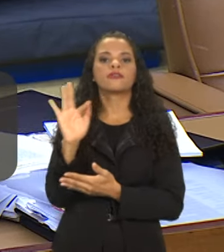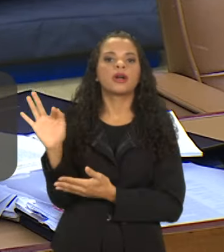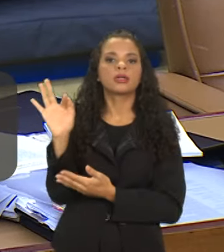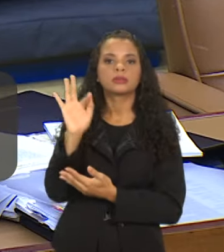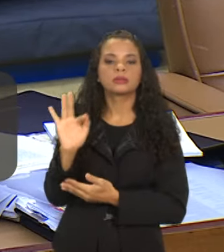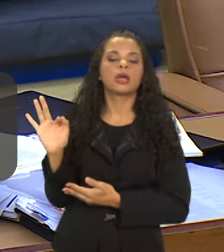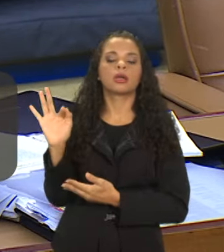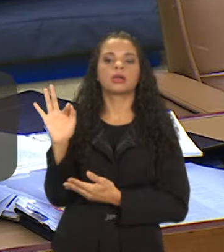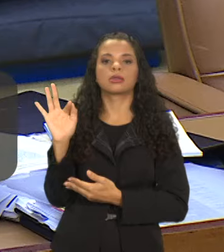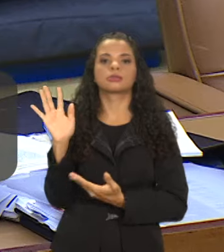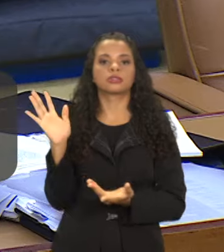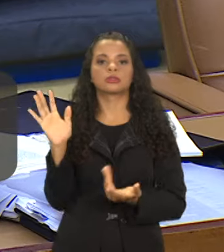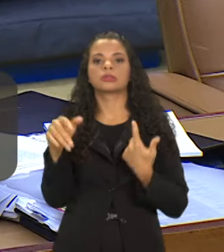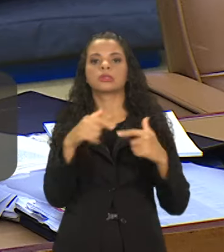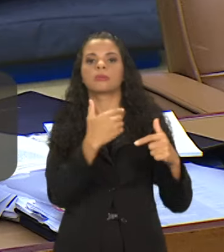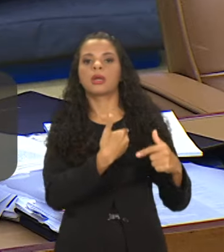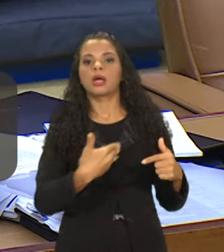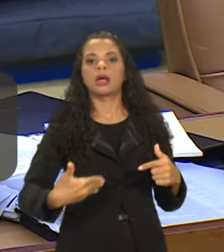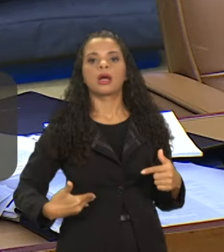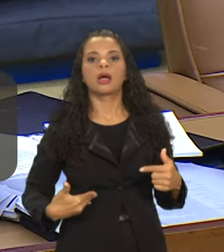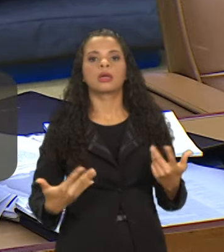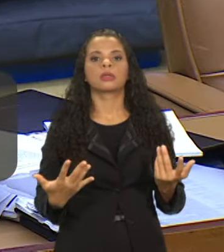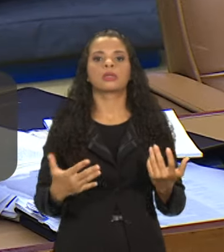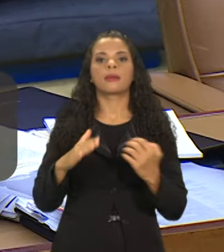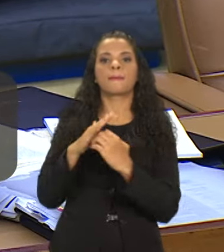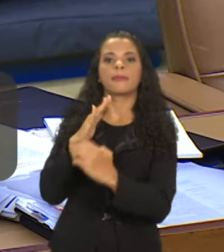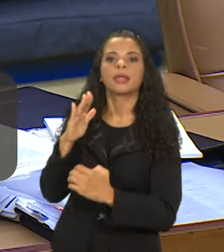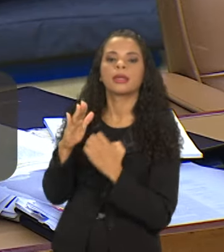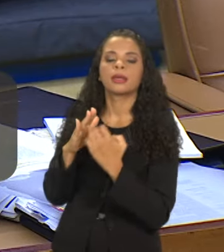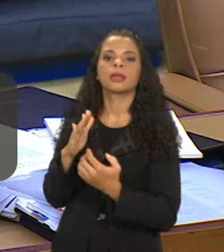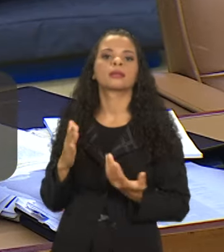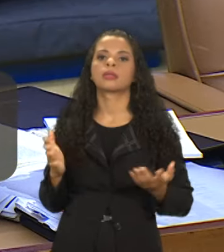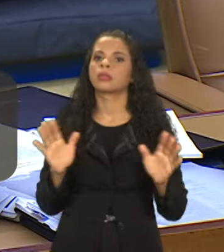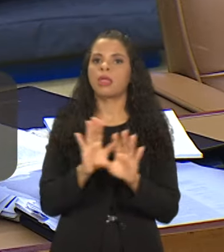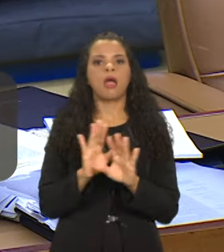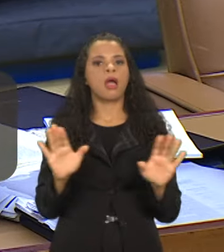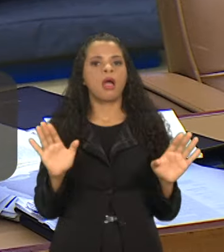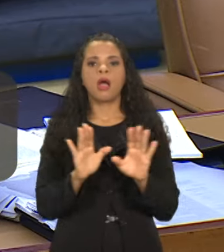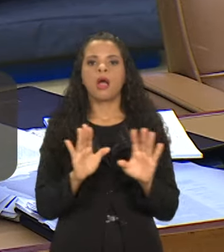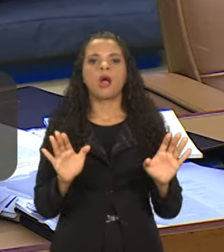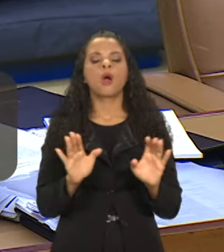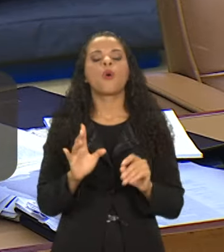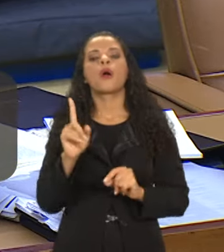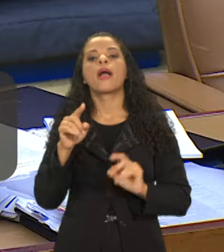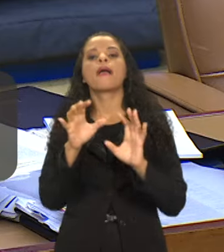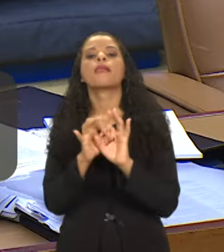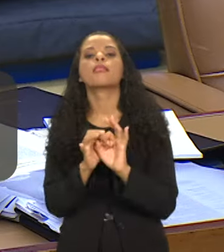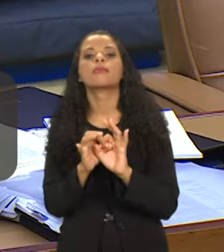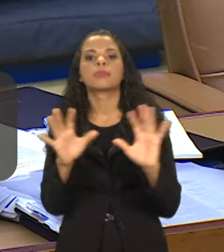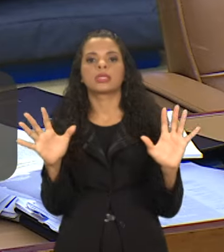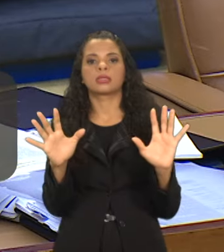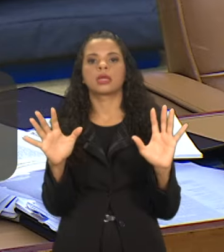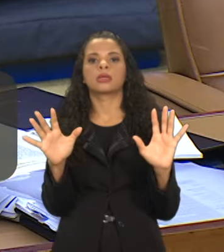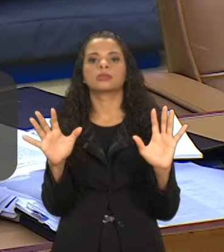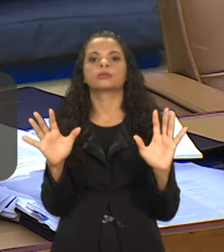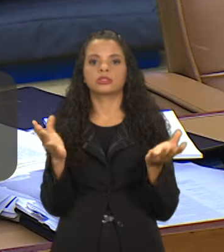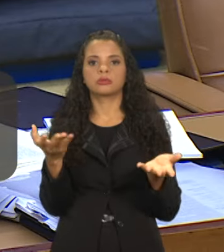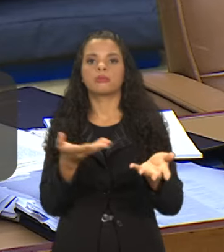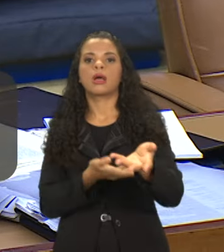repartição pública, na empresa. Nós não estamos falando aqui de liberdade, a liberdade de ir e vir. Então, eu